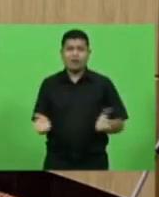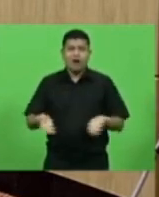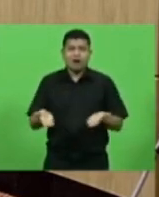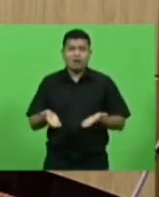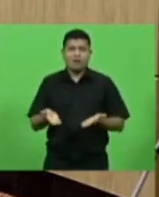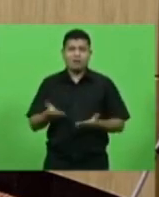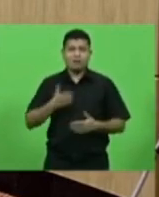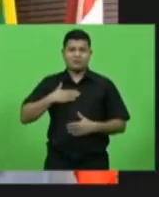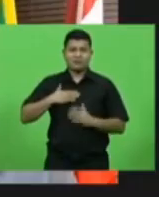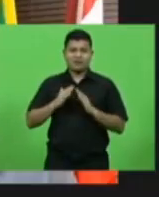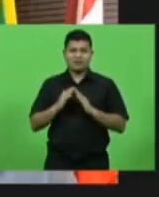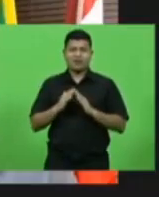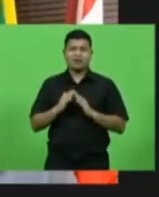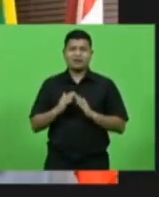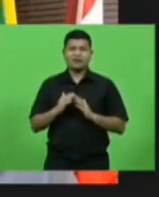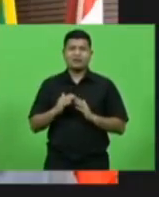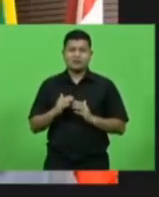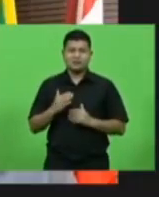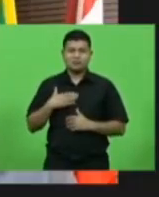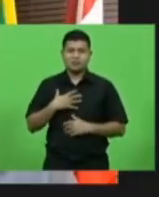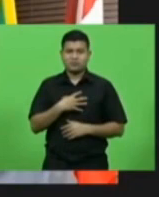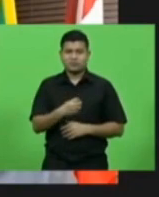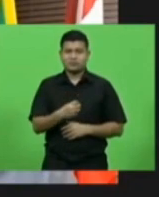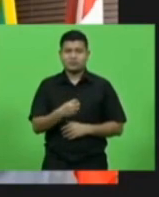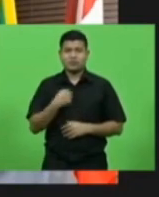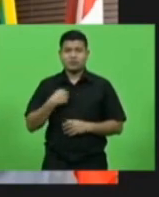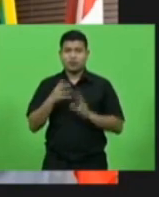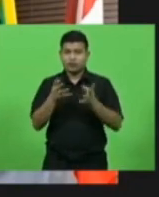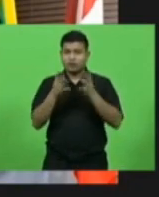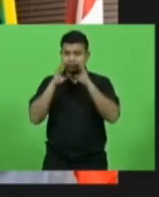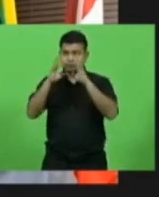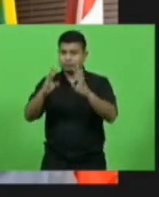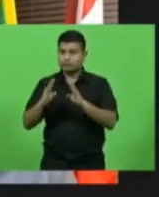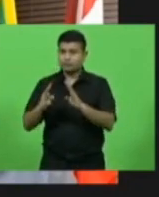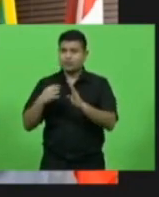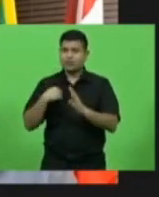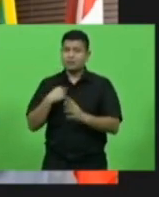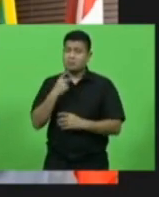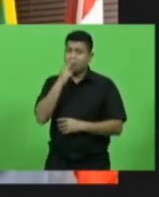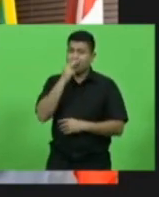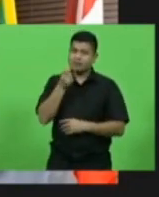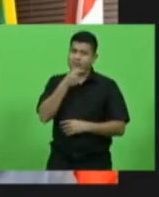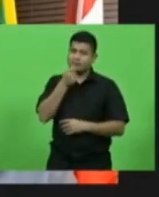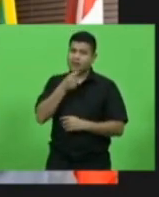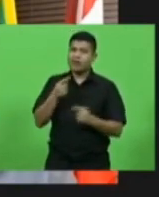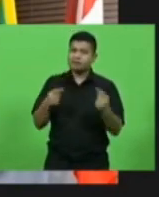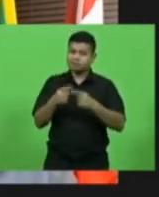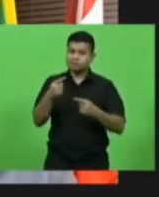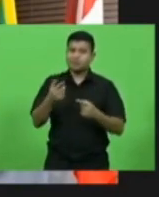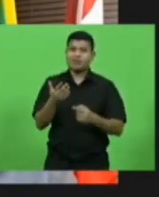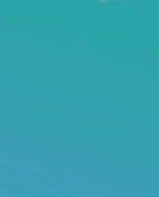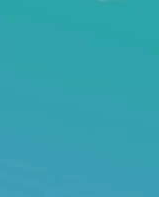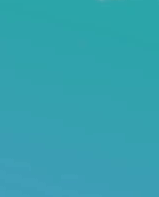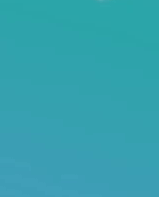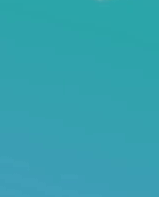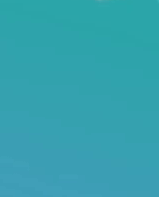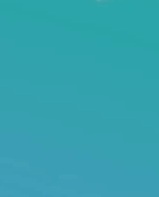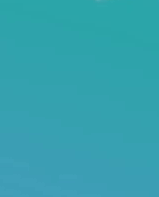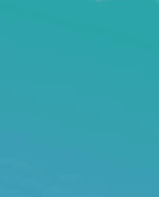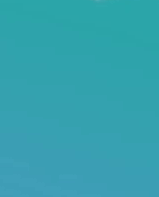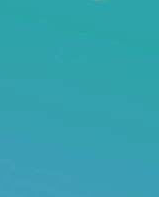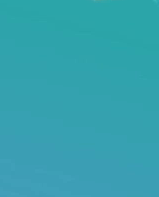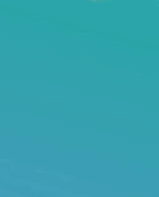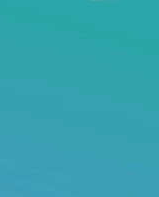senhores prestassem atenção. Embora soe bastante cômico a princípio, tenho certeza que fará sentido em seguida.